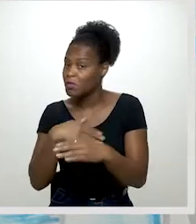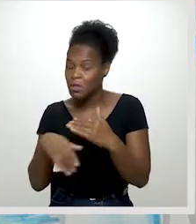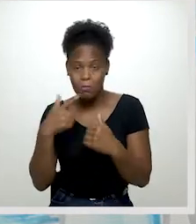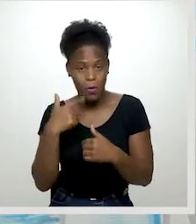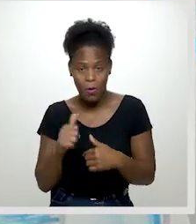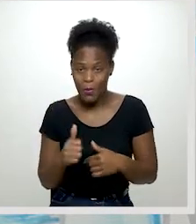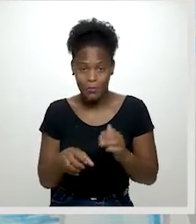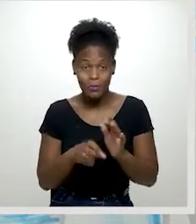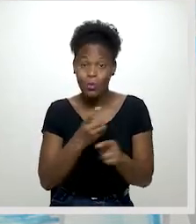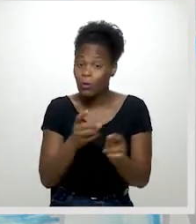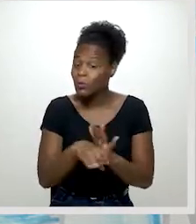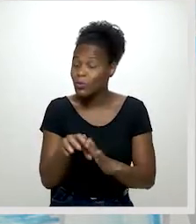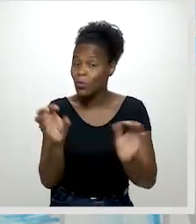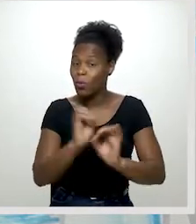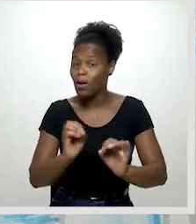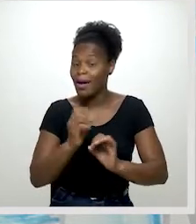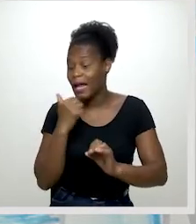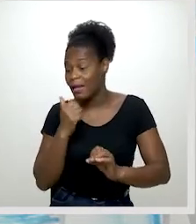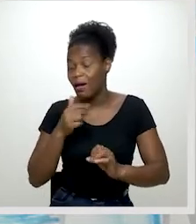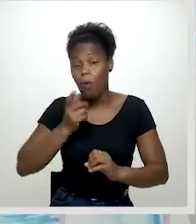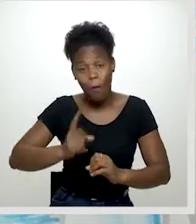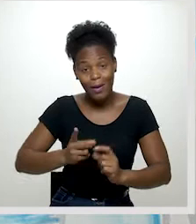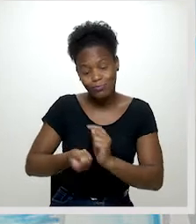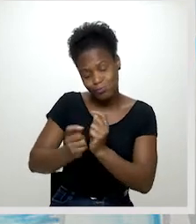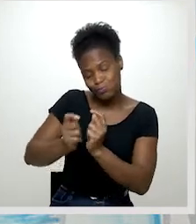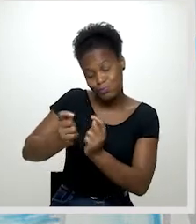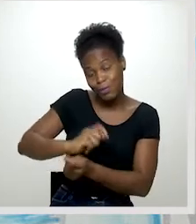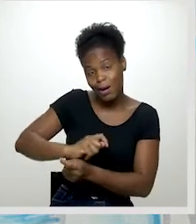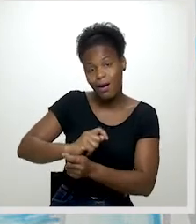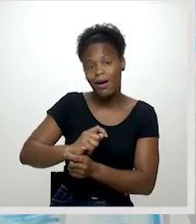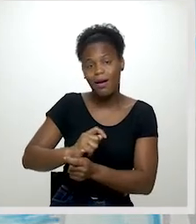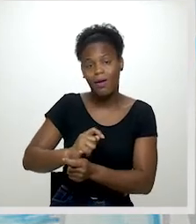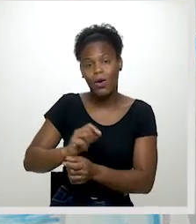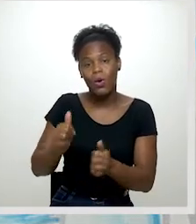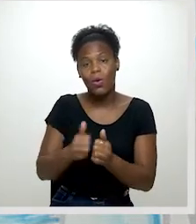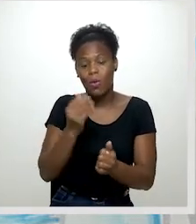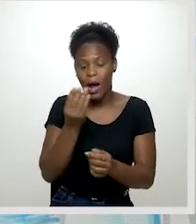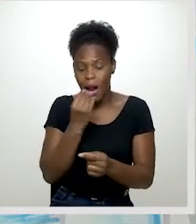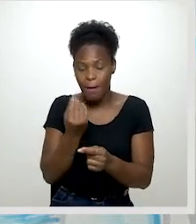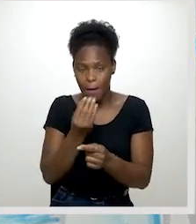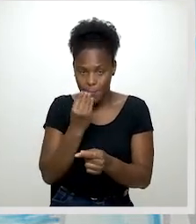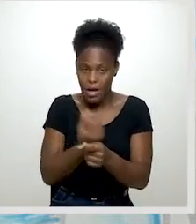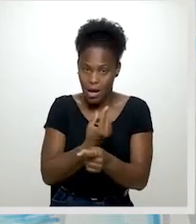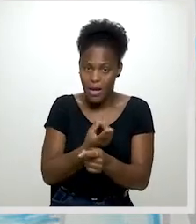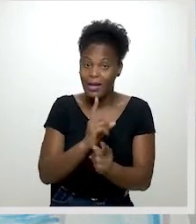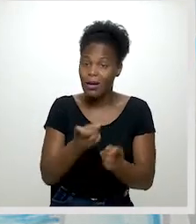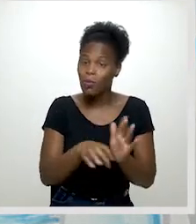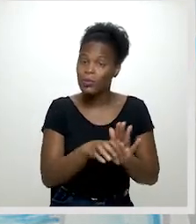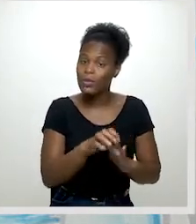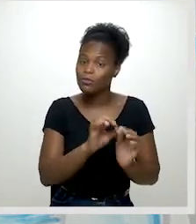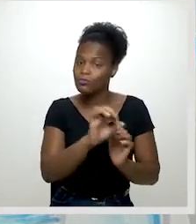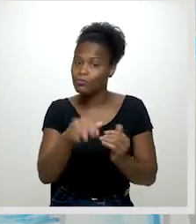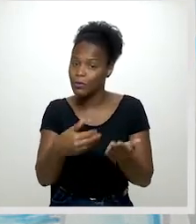alimentos. Então, eram obrigados a quê? A adaptar-se com os alimentos que a condição